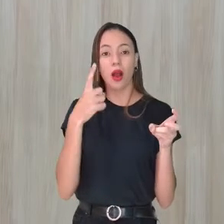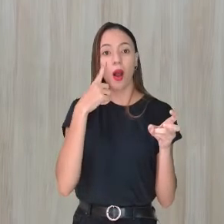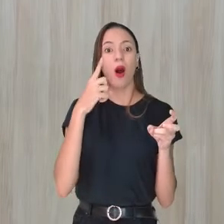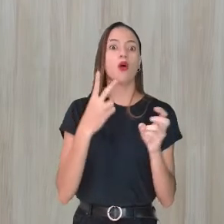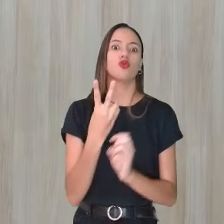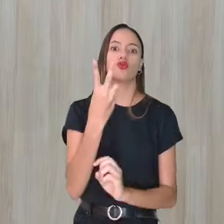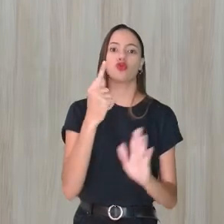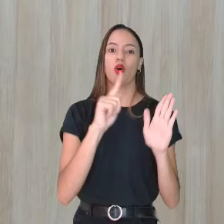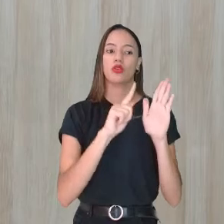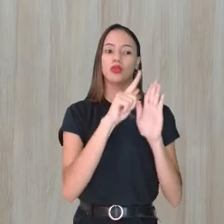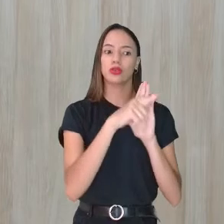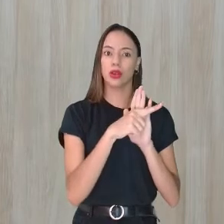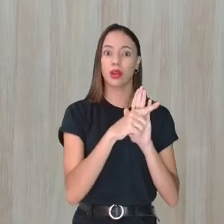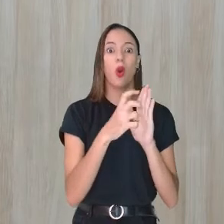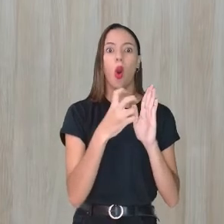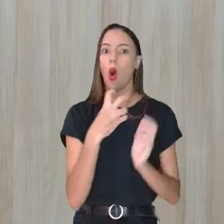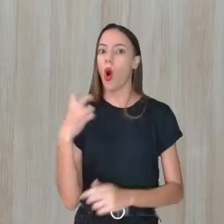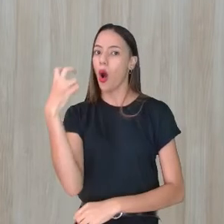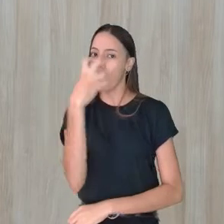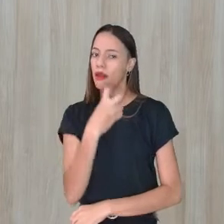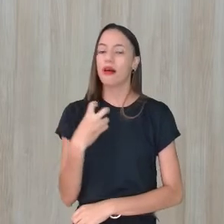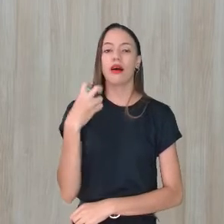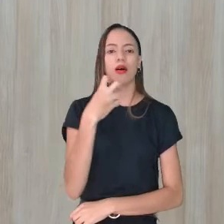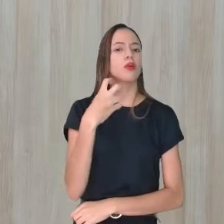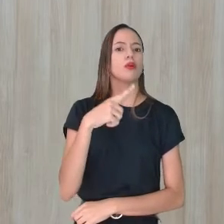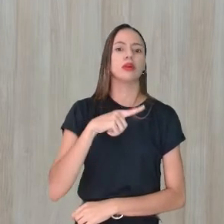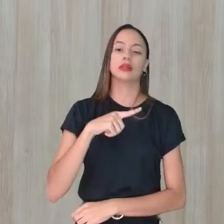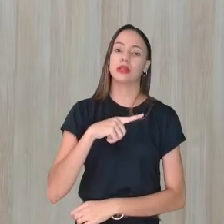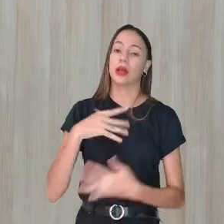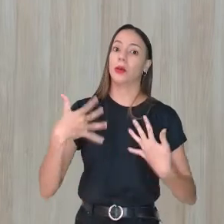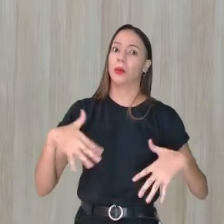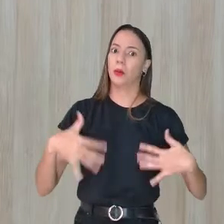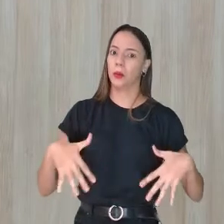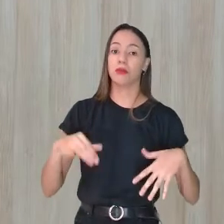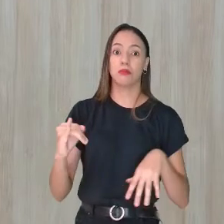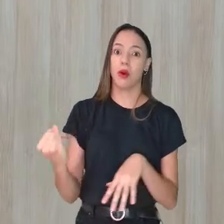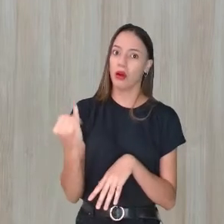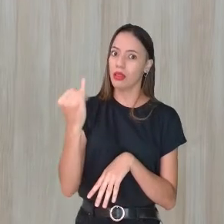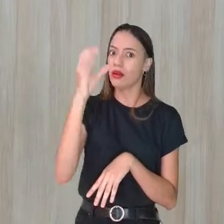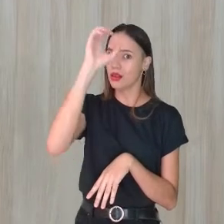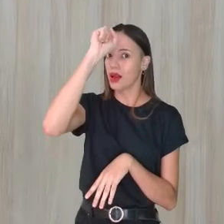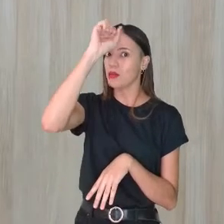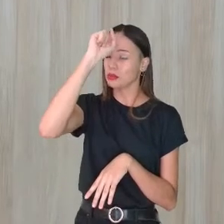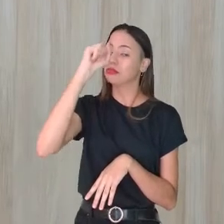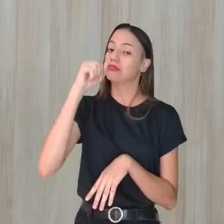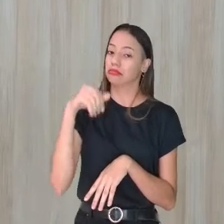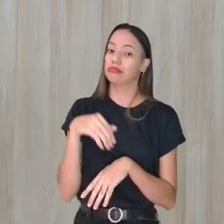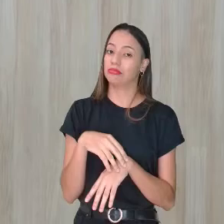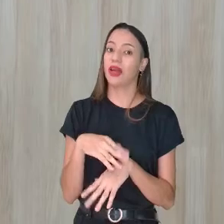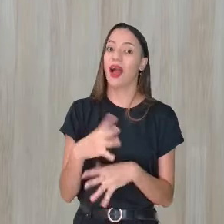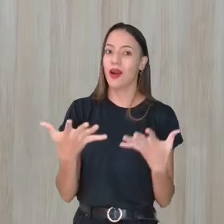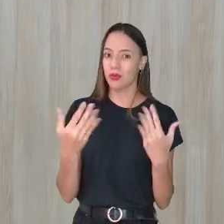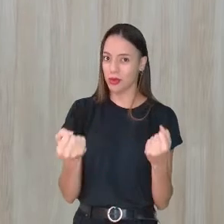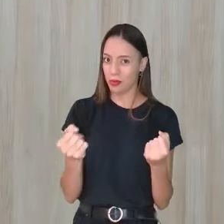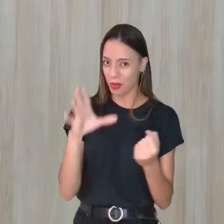gêneros que orais, eles têm um peso muito grande de aprendizado. Então, vamos aprender sobre